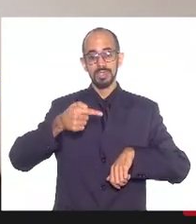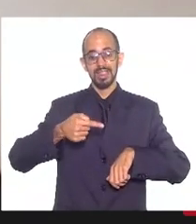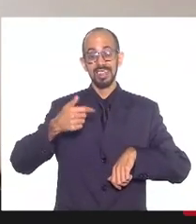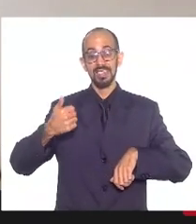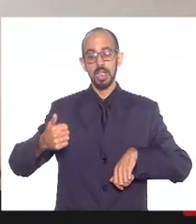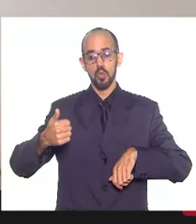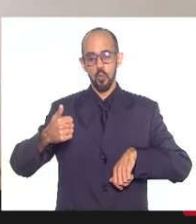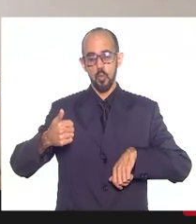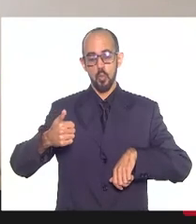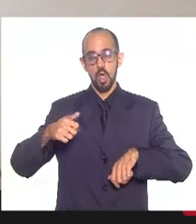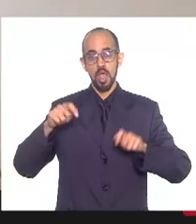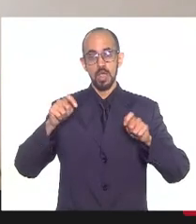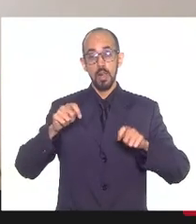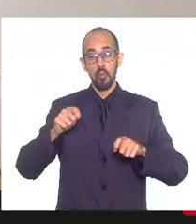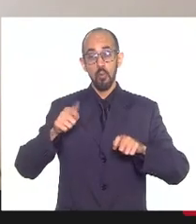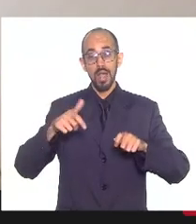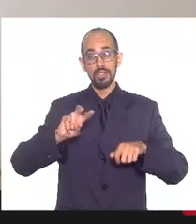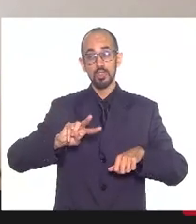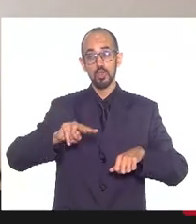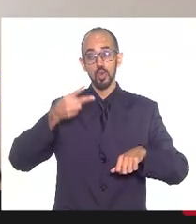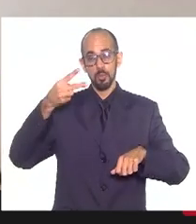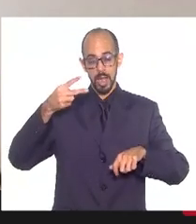dia, quase dobrado,